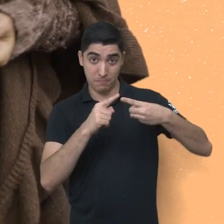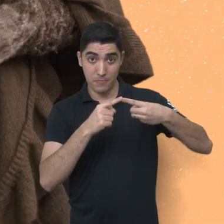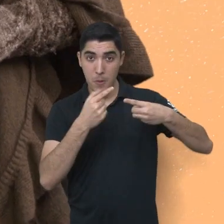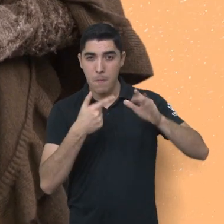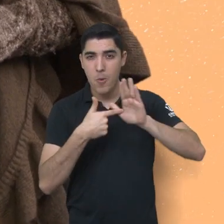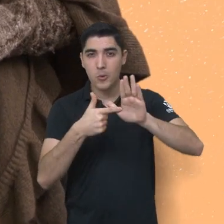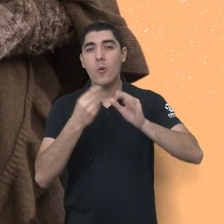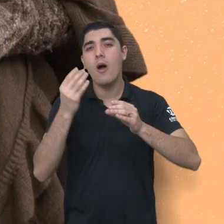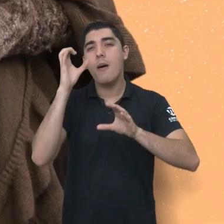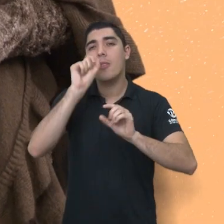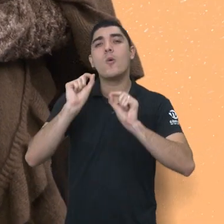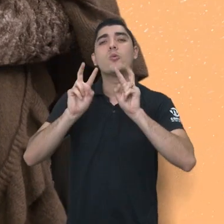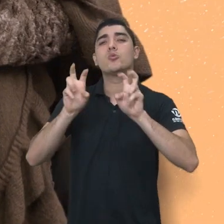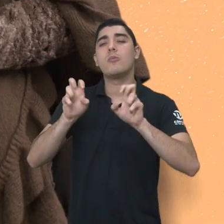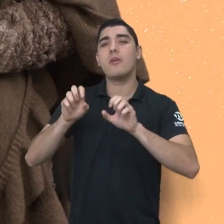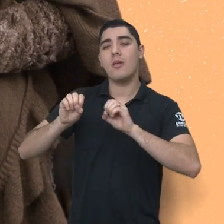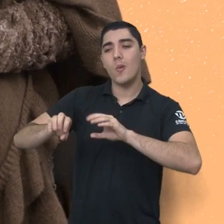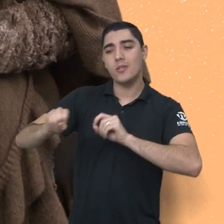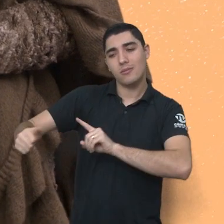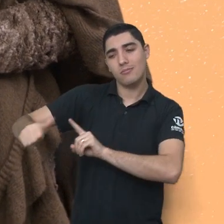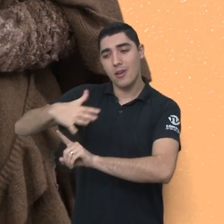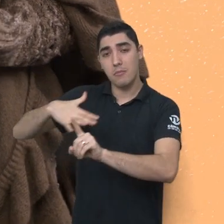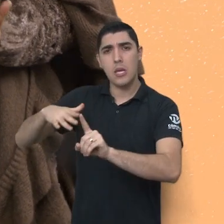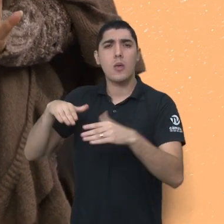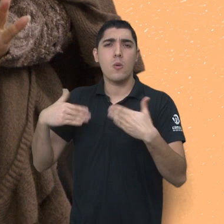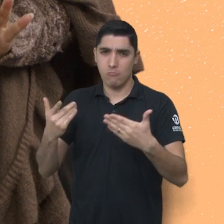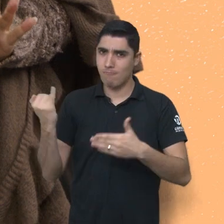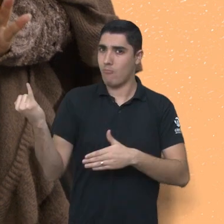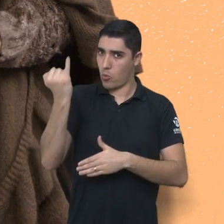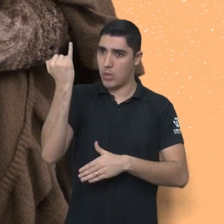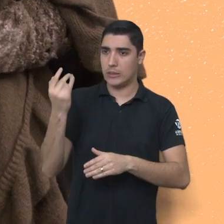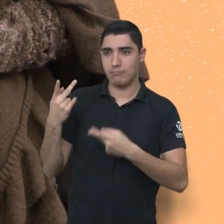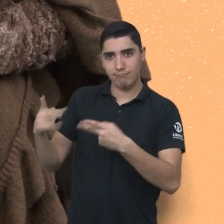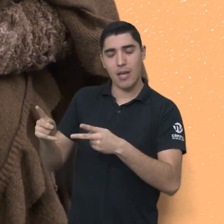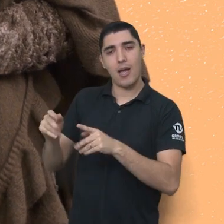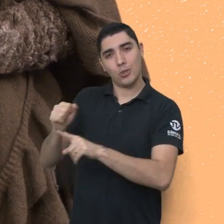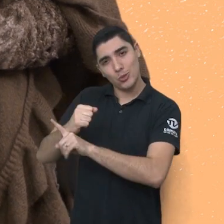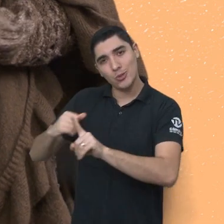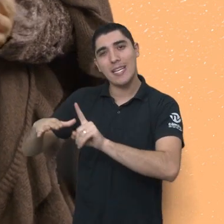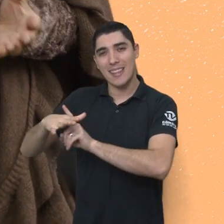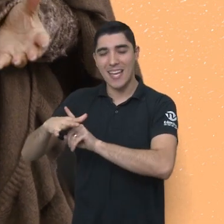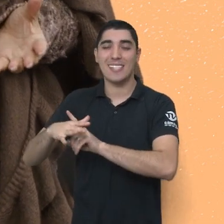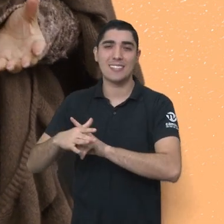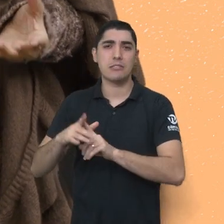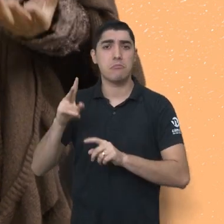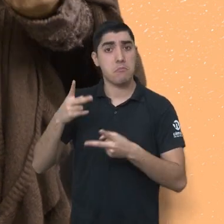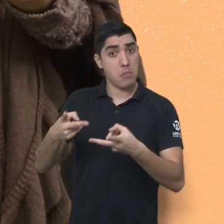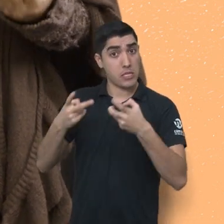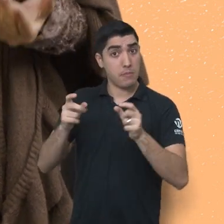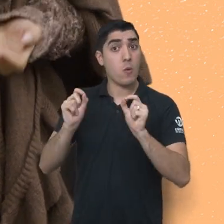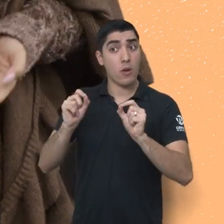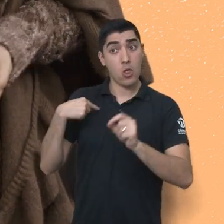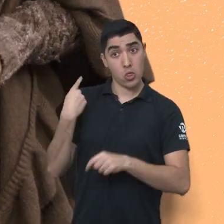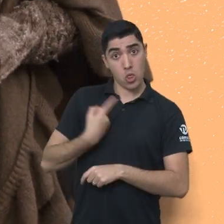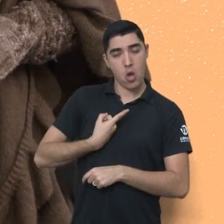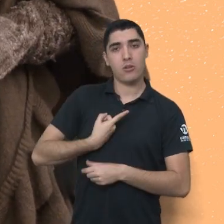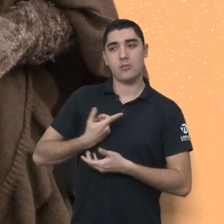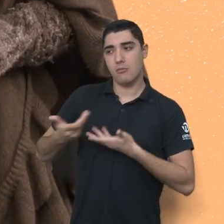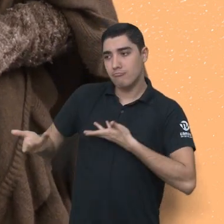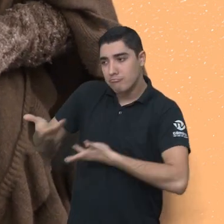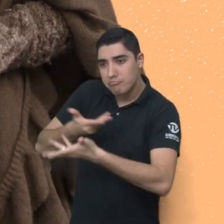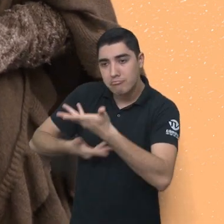primeiro bloco aprendemos o que é educação ambiental e sua importância para a sociedade vimos também como ela transforma